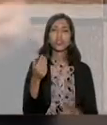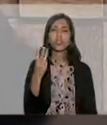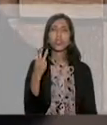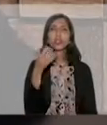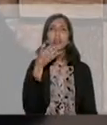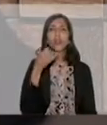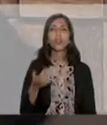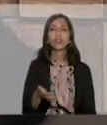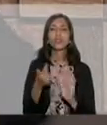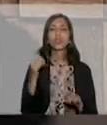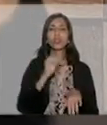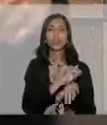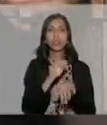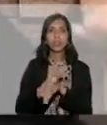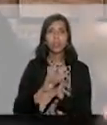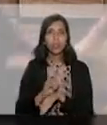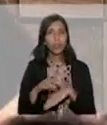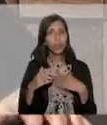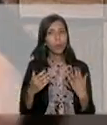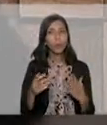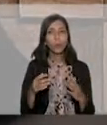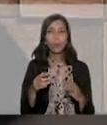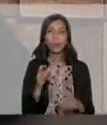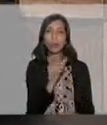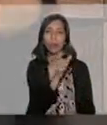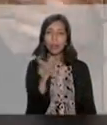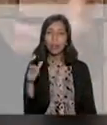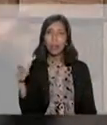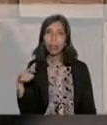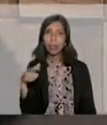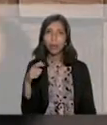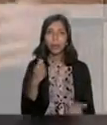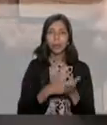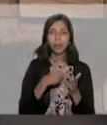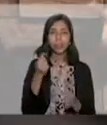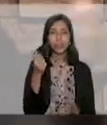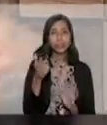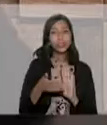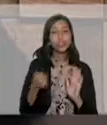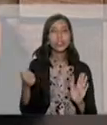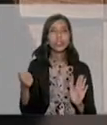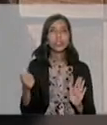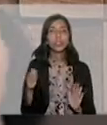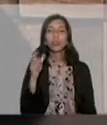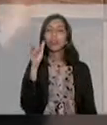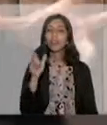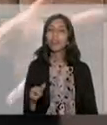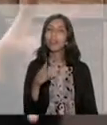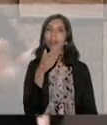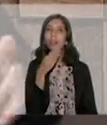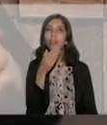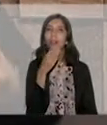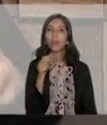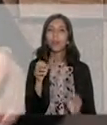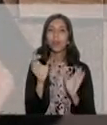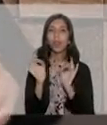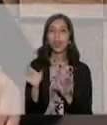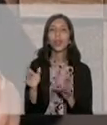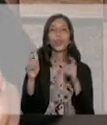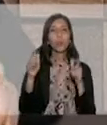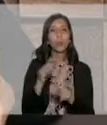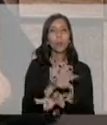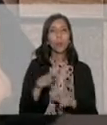celulares que ele tem na mesa, e se a gente tirar esses 500 cartões de crédito que ele mostrou, e deixar esse cara solto